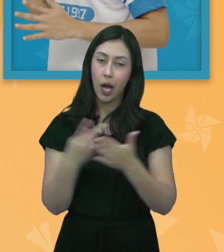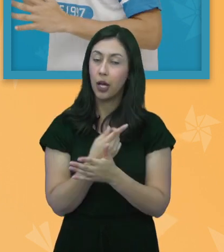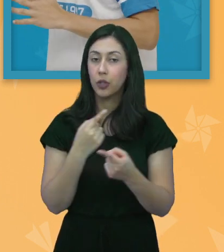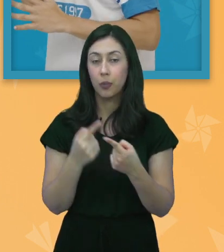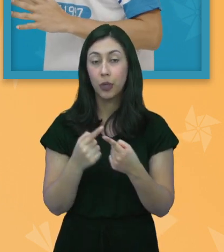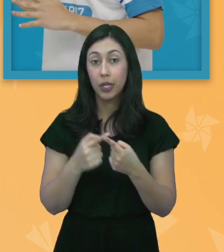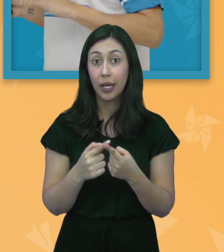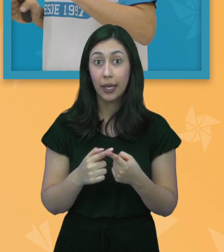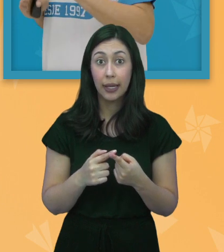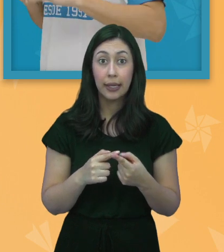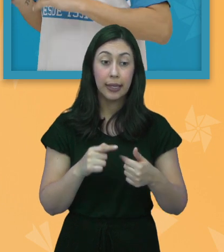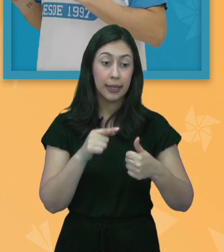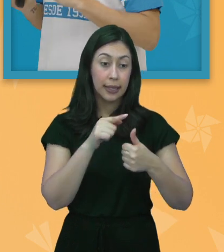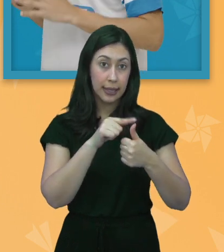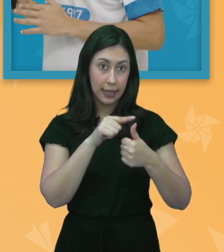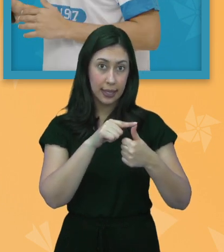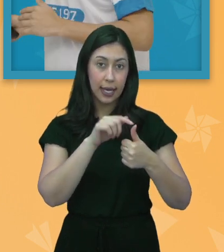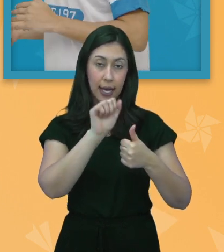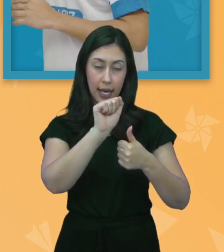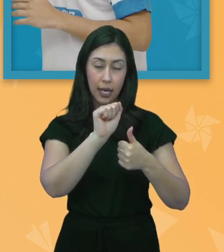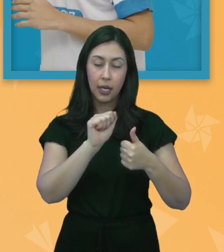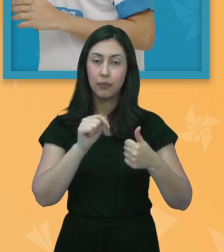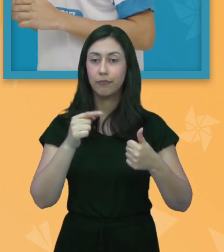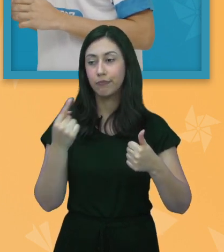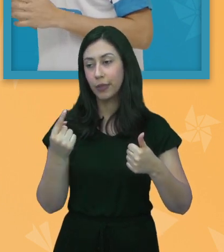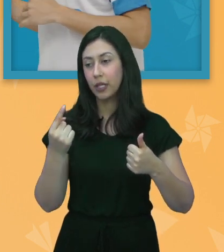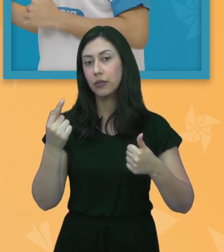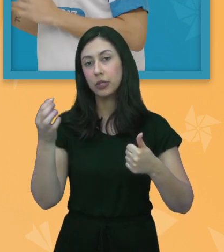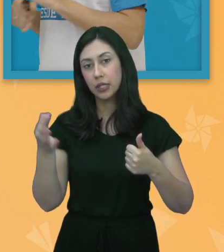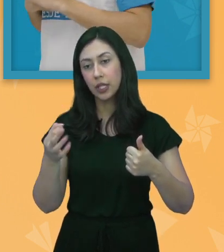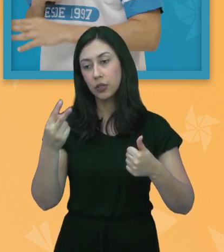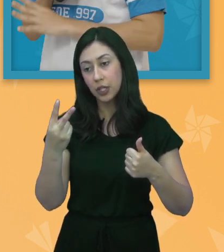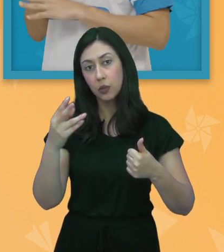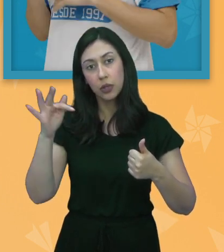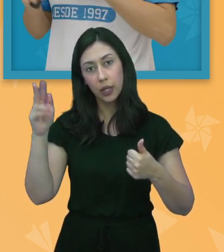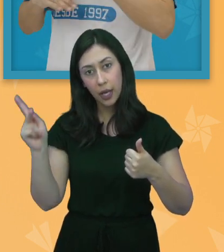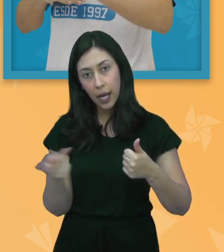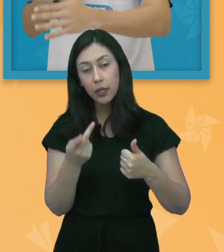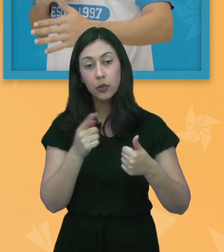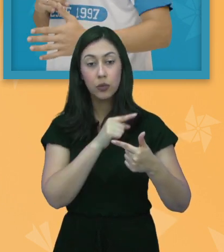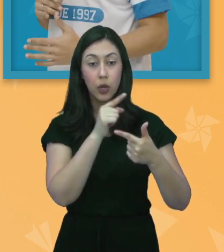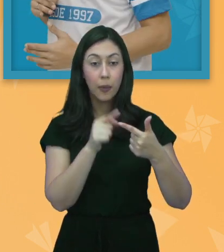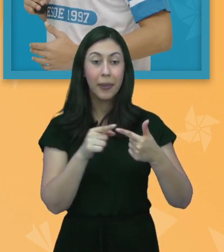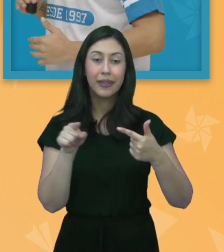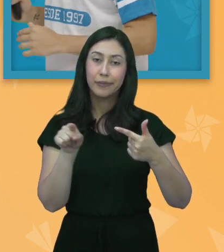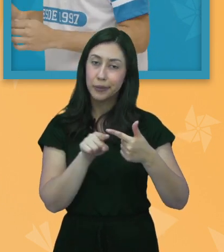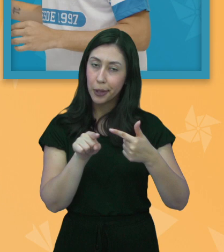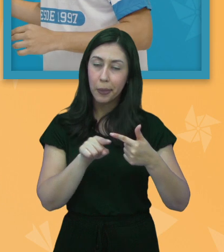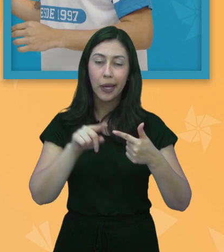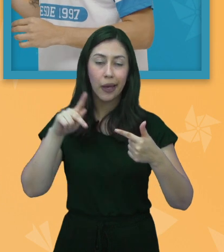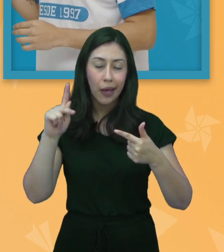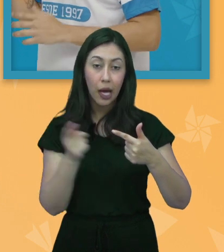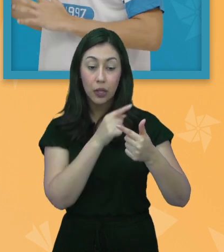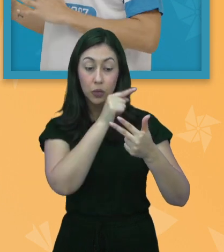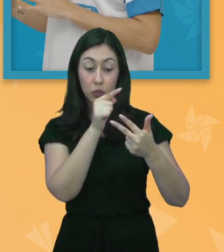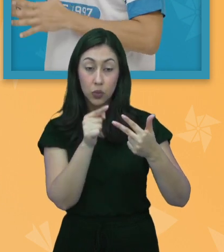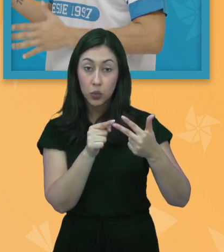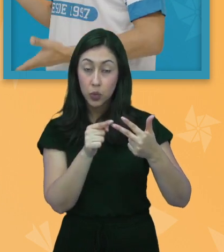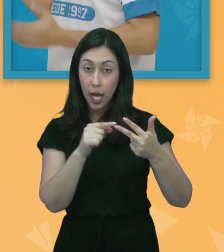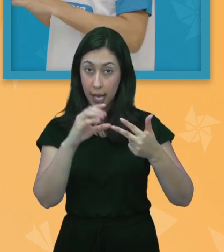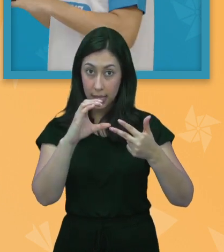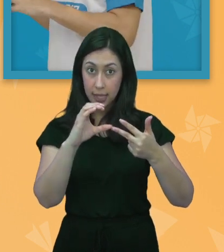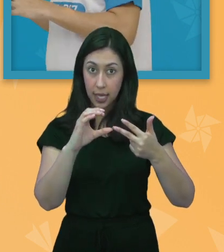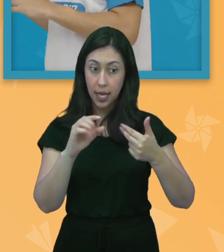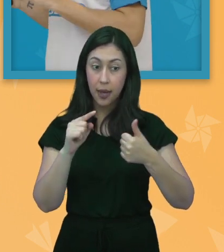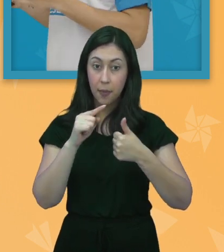que a primeira e a segunda, né, são homogêneas. A B, heterogênea, já de cara, então a gente já consegue descartar. A alternativa C,